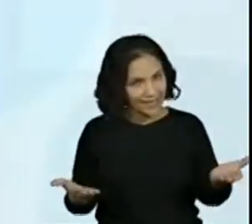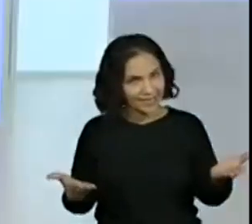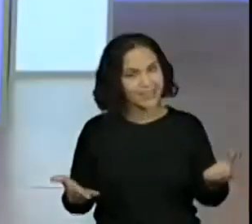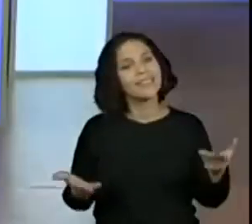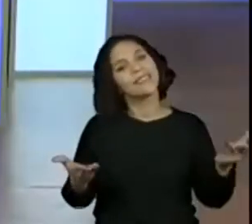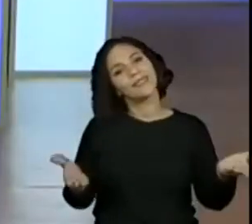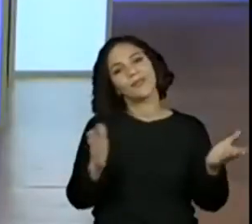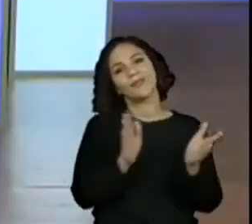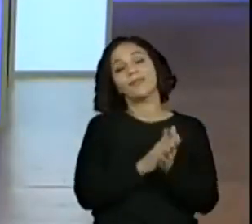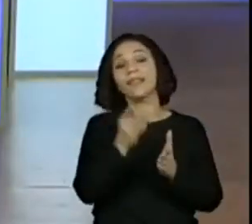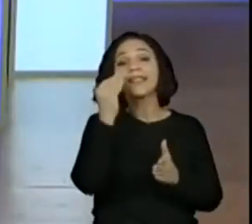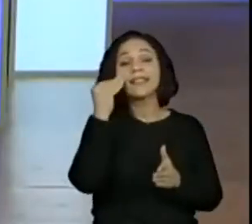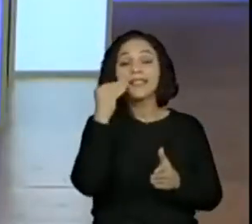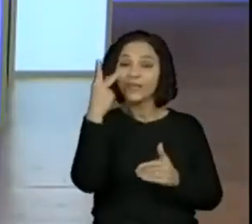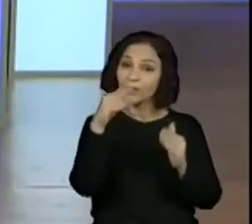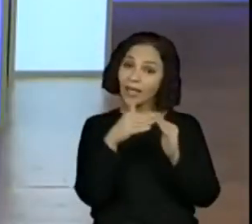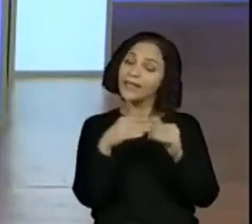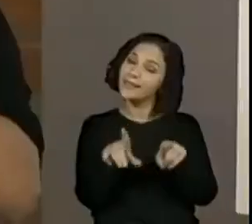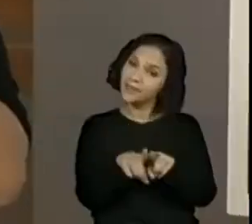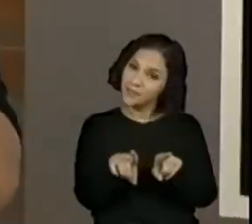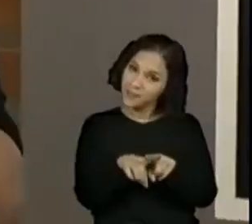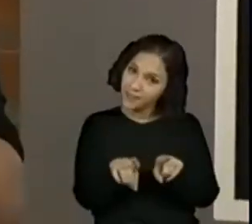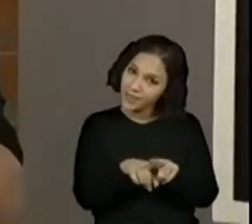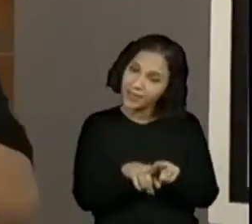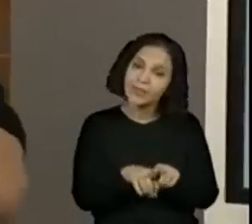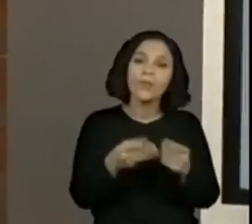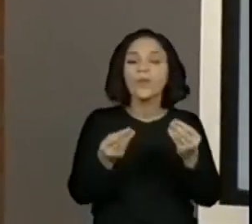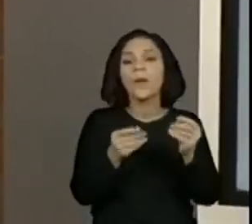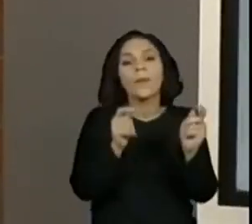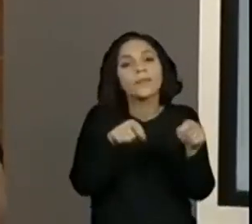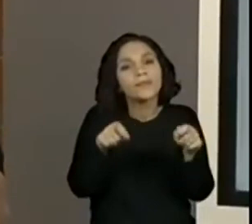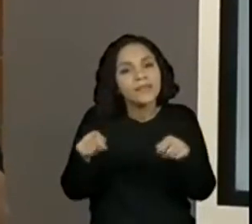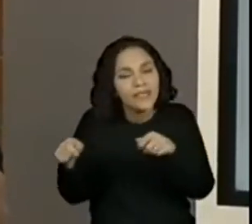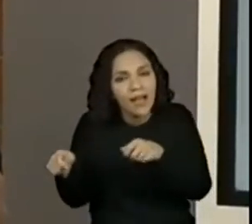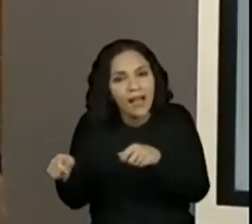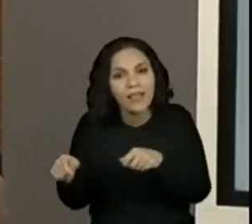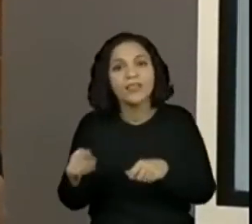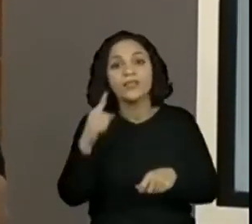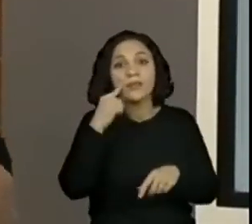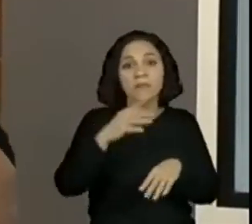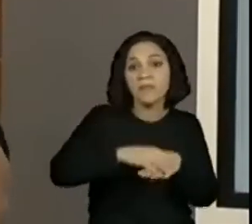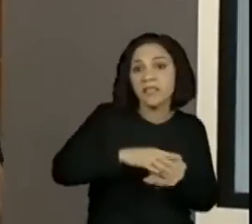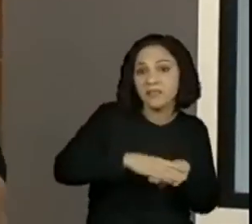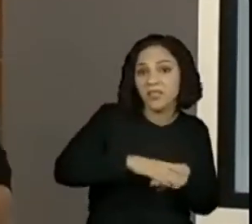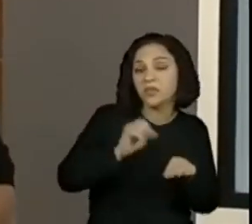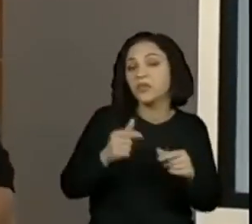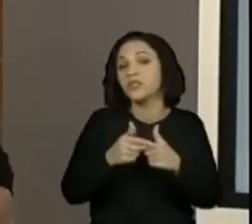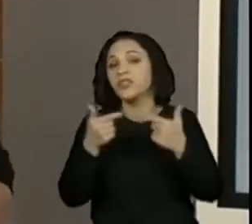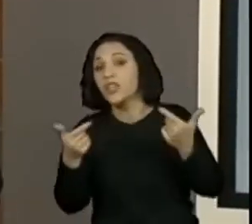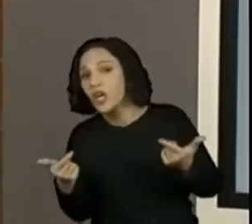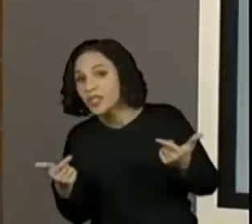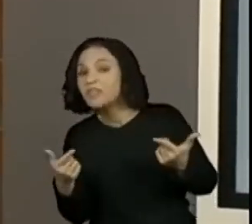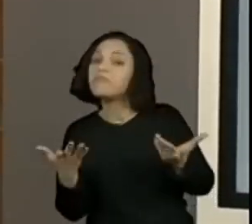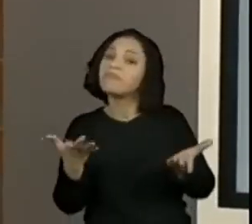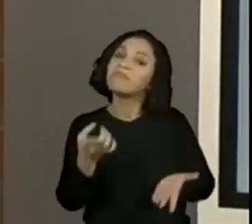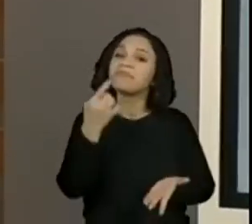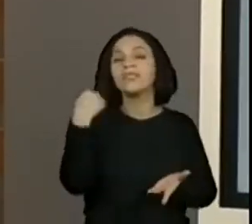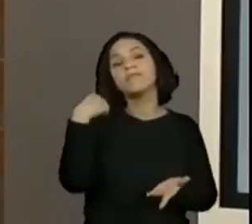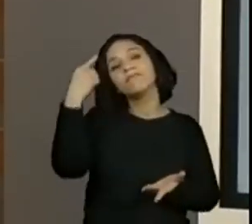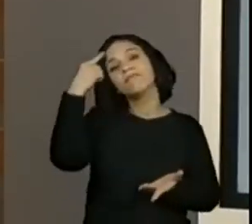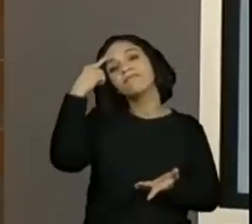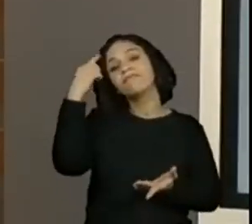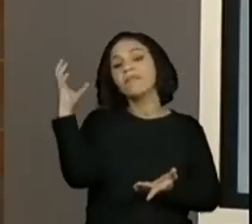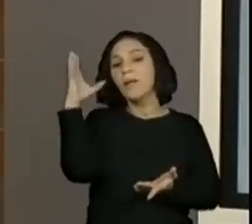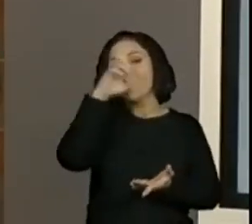Então galera até 100 em casa também E vocês as possibilidades Dá uma olhadinha aí cê matemática ou sorte até seus conhecimentos que vocês